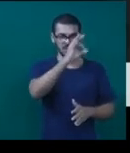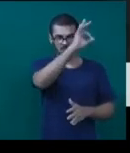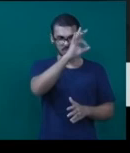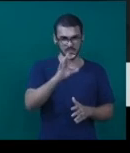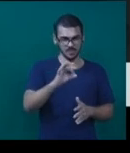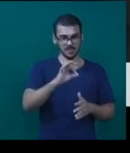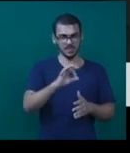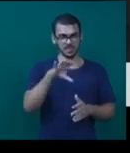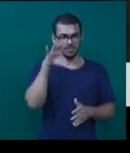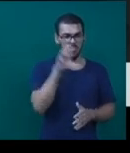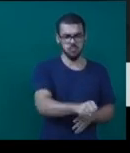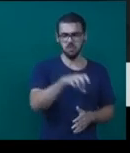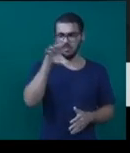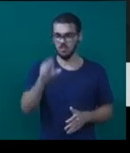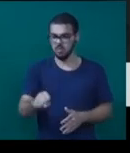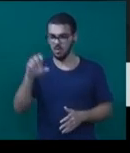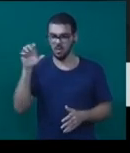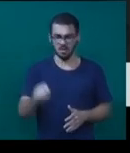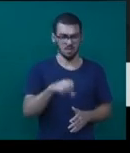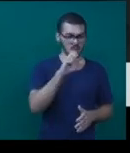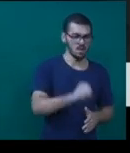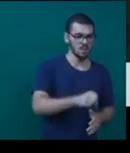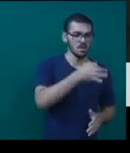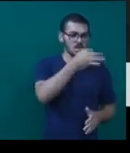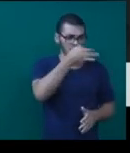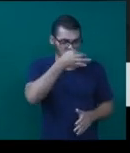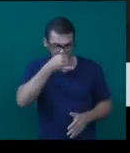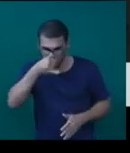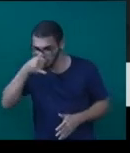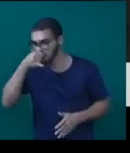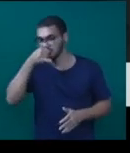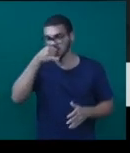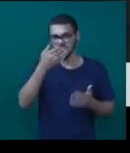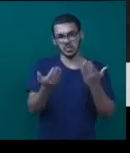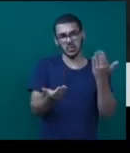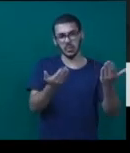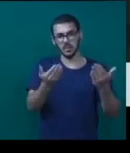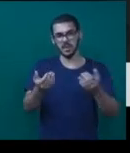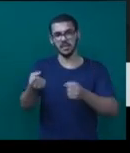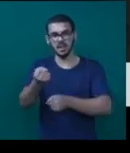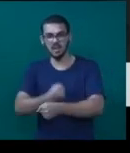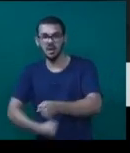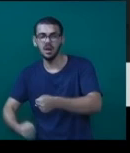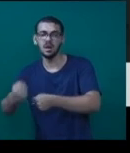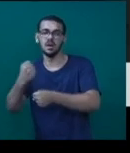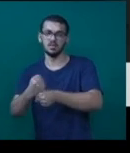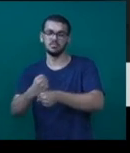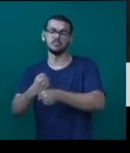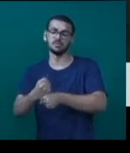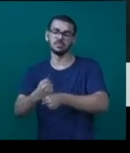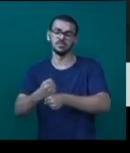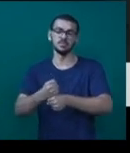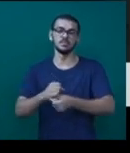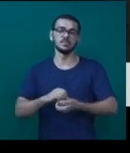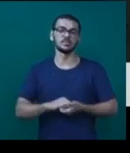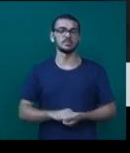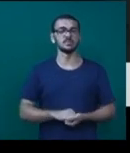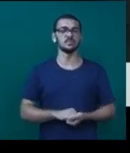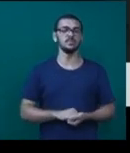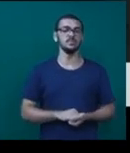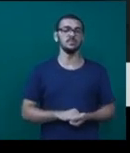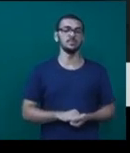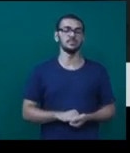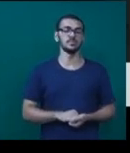2.300% nas apreensões de pinos de cocaína, se compararmos com o mesmo período do ano passado. Nos